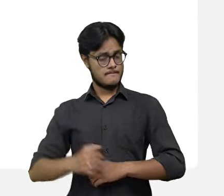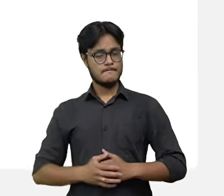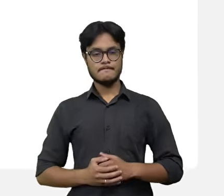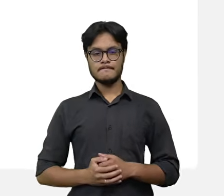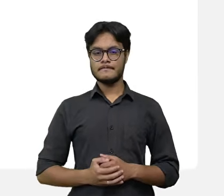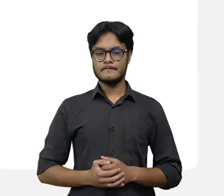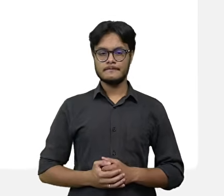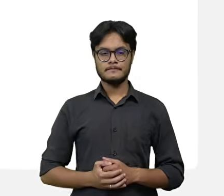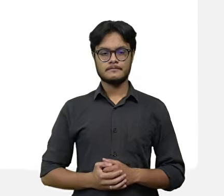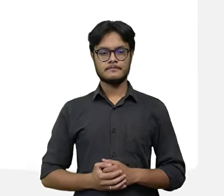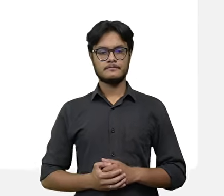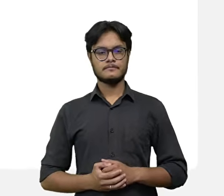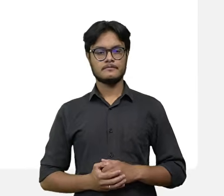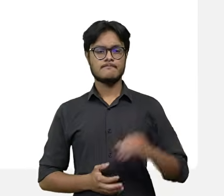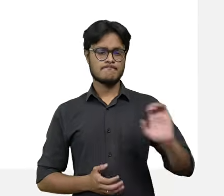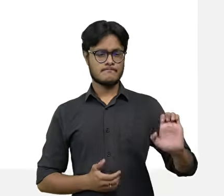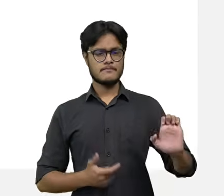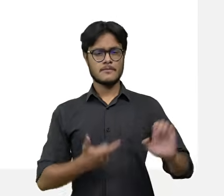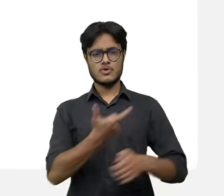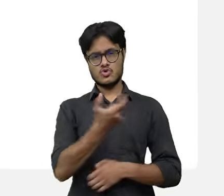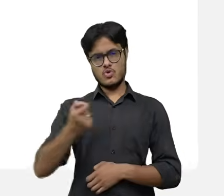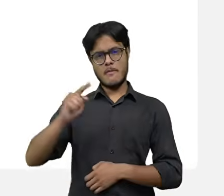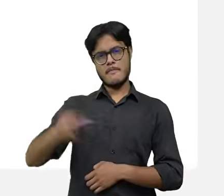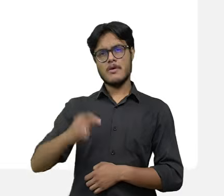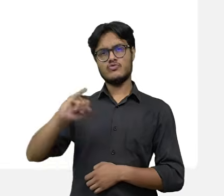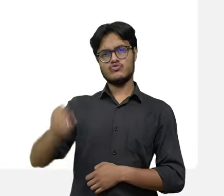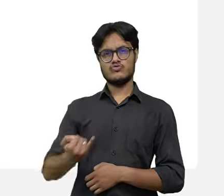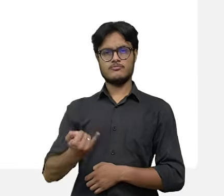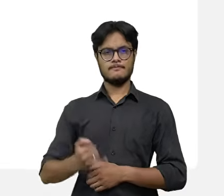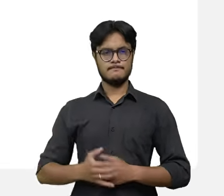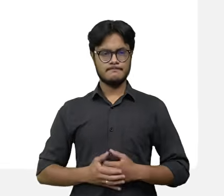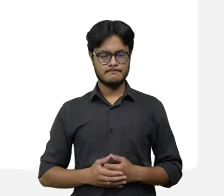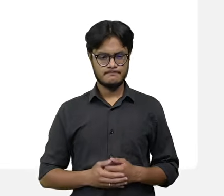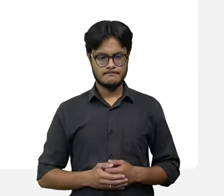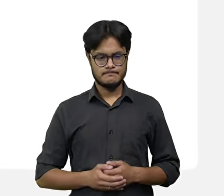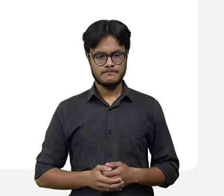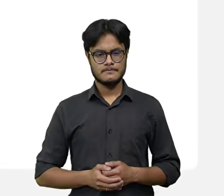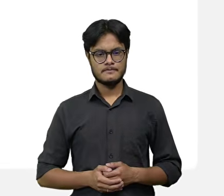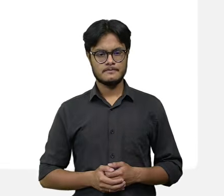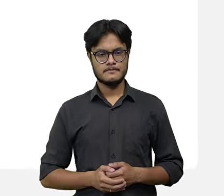segundos. Vai dar como resposta 2.000